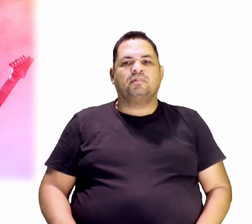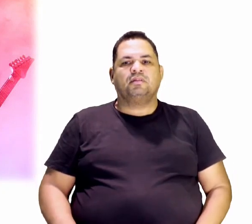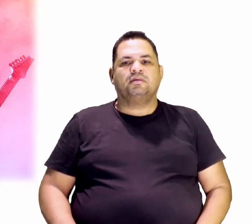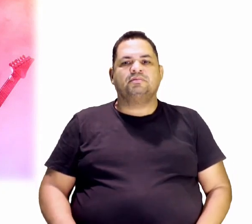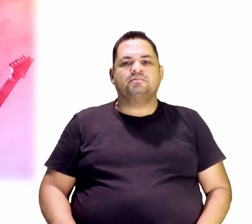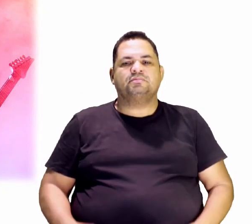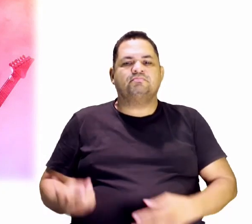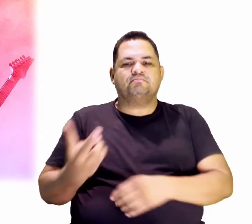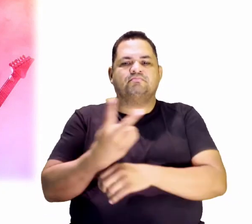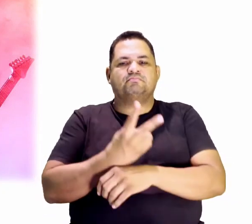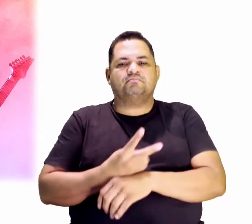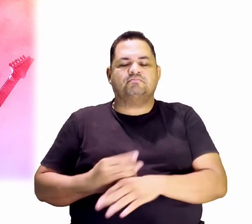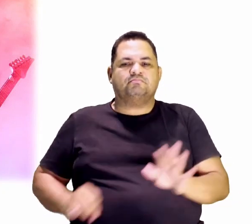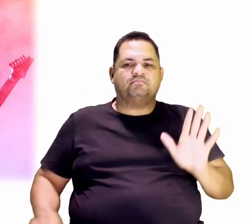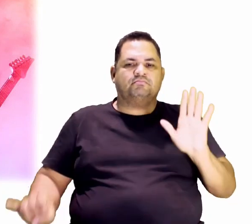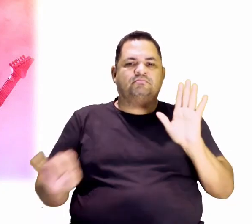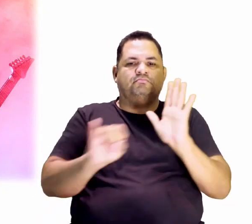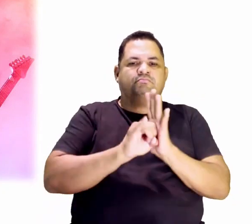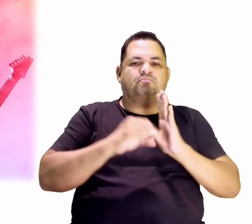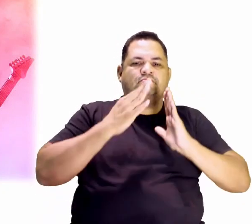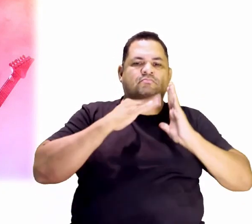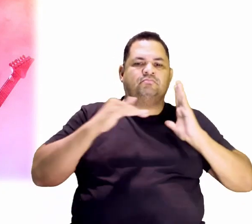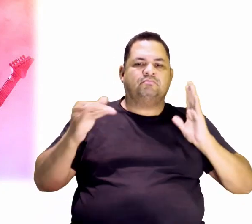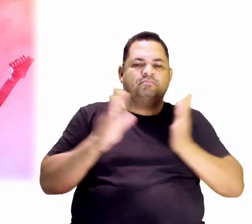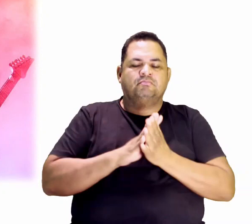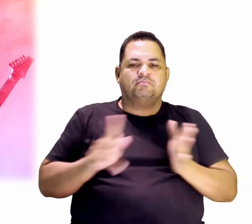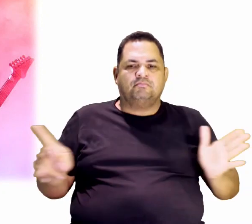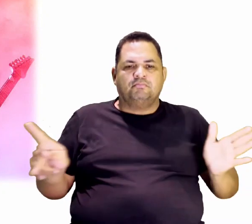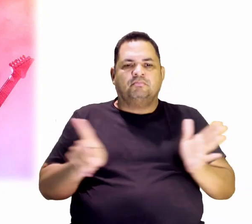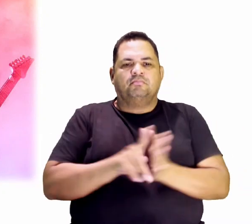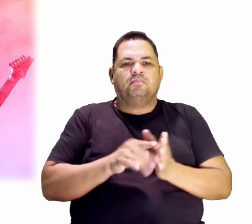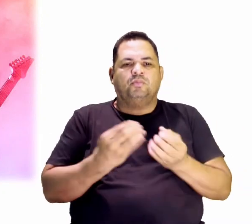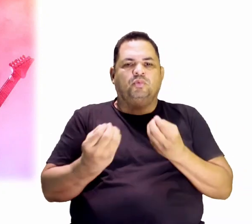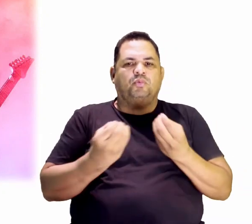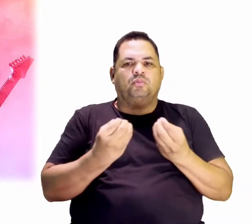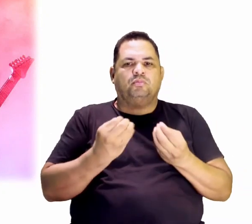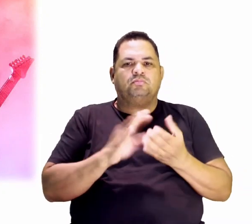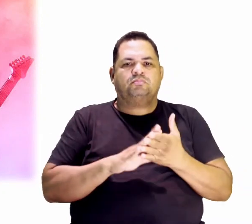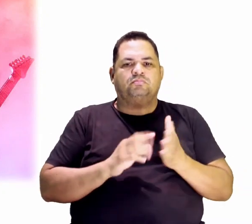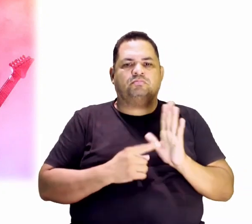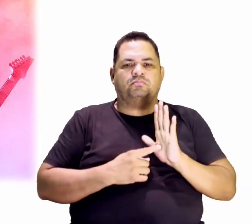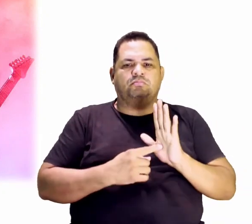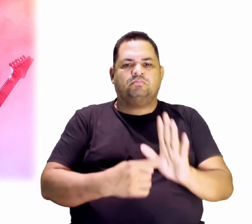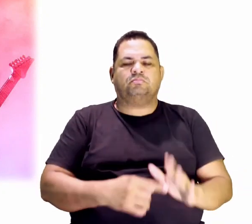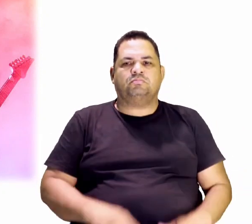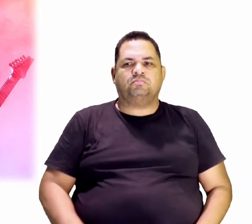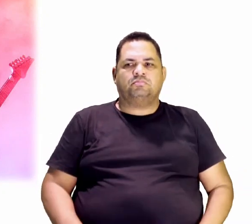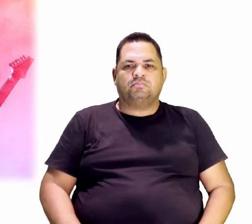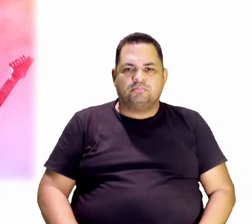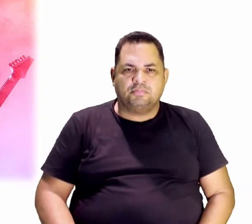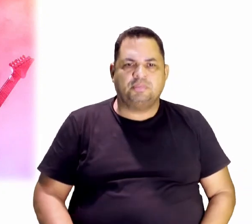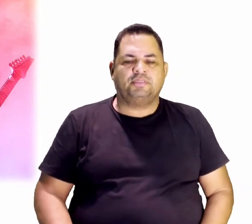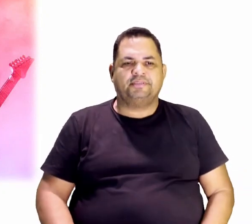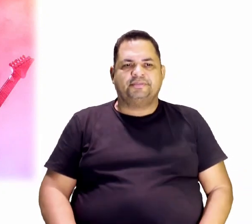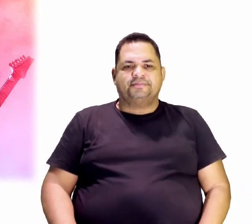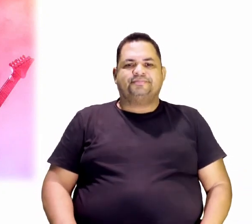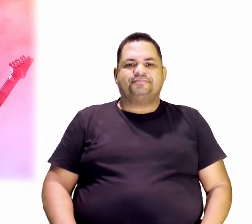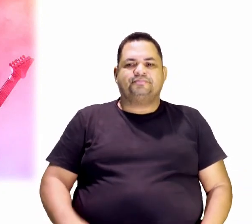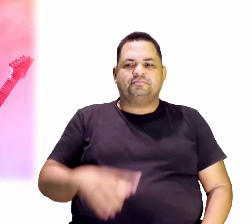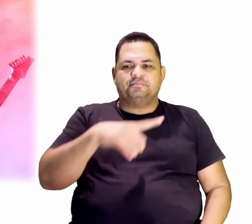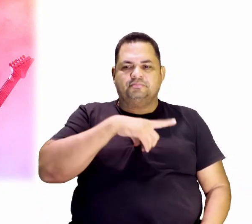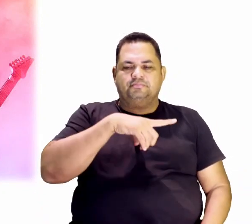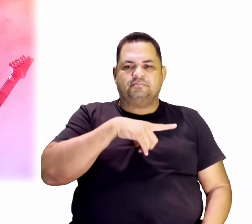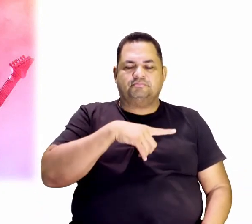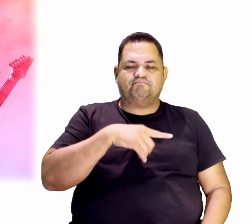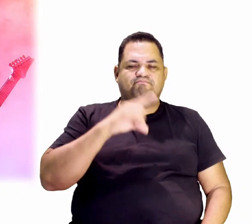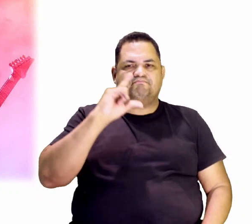uma identidade, né? Uma estética própria. Como que você gosta de mostrar para o restante do mundo, né? Você tem aí um pouco